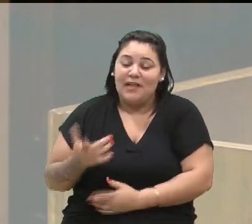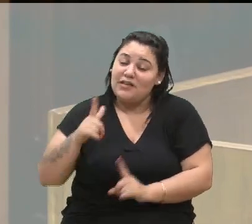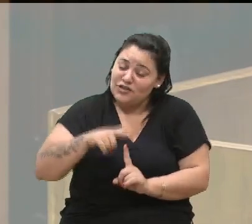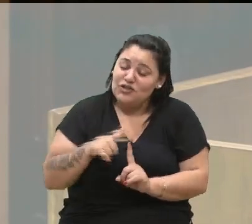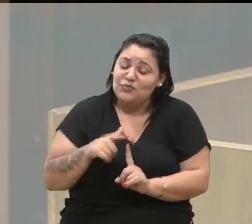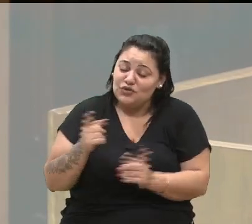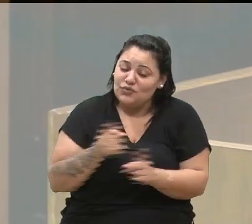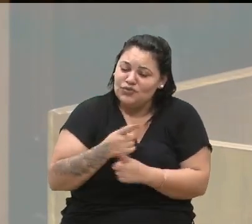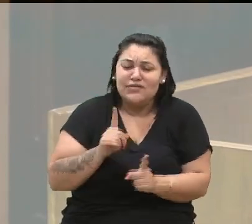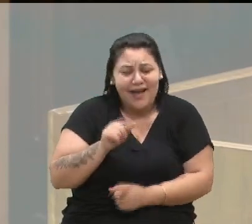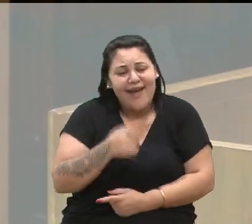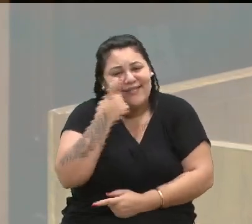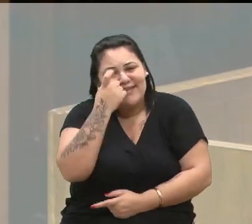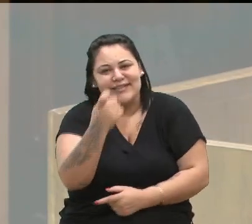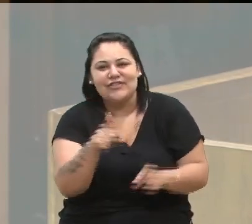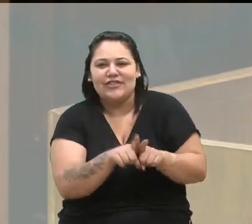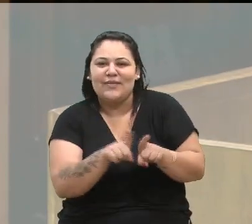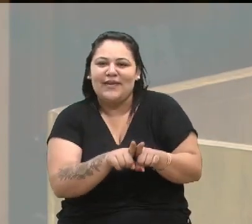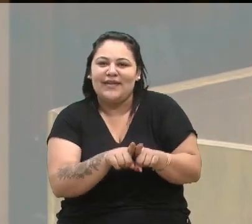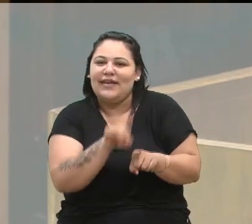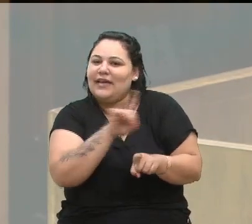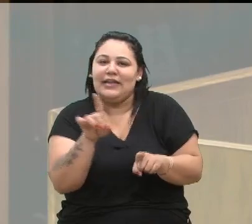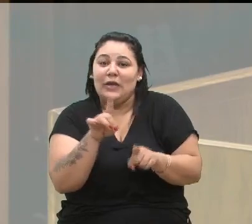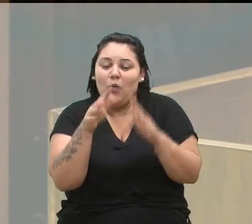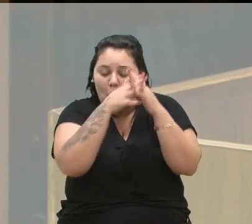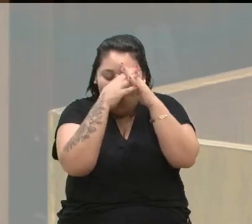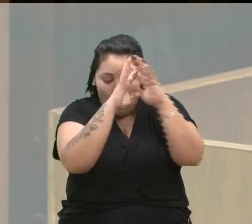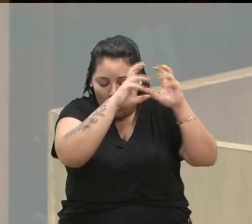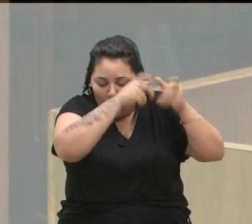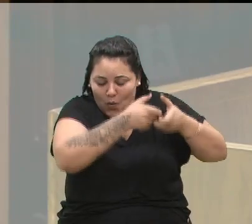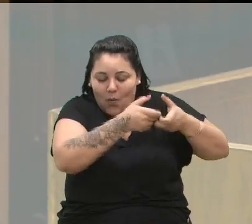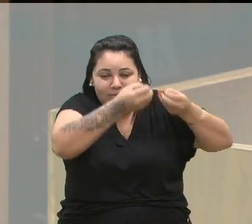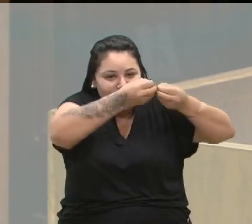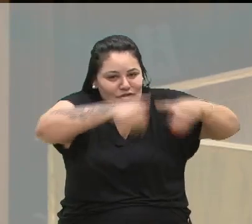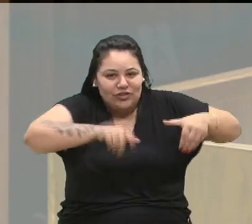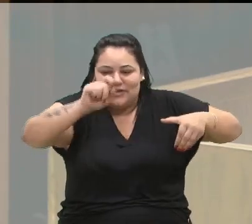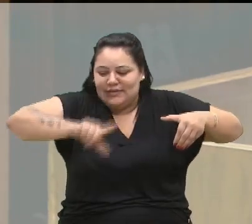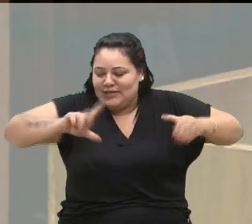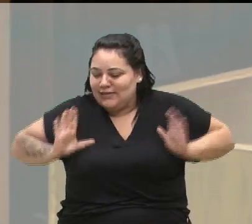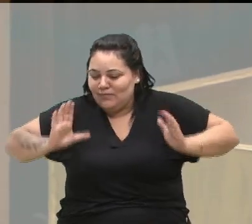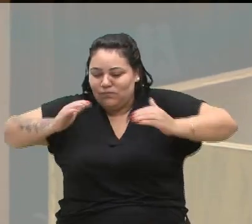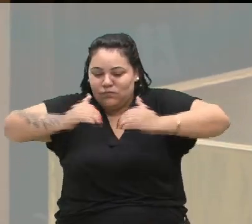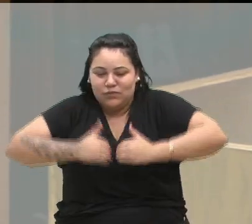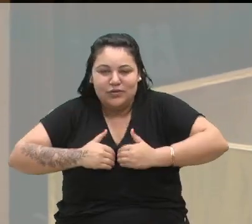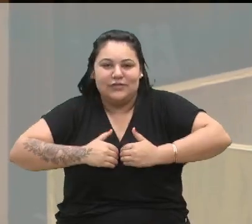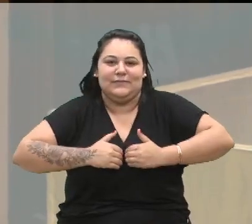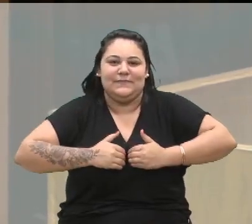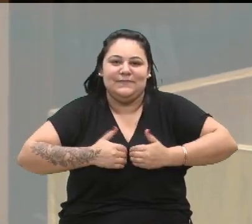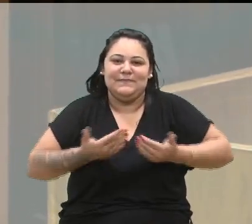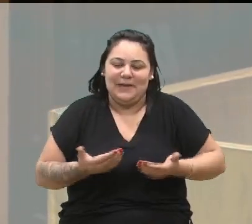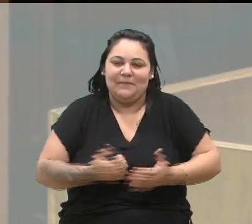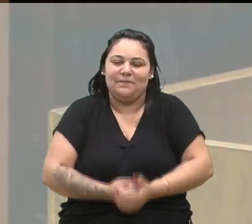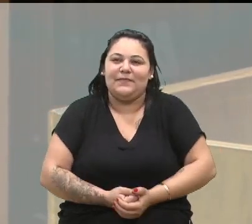tão bacana, é tão interessante e não desorganiza quem tem qualquer tipo de deficiência. Eventos